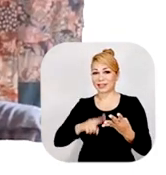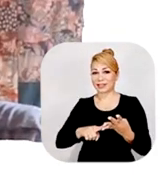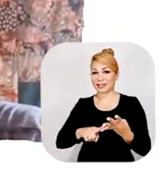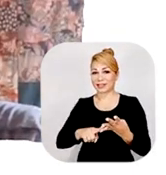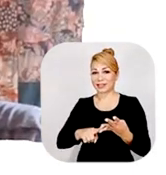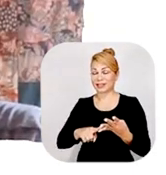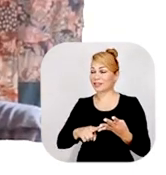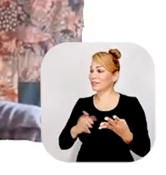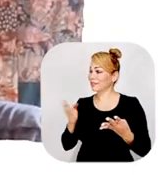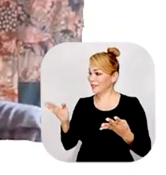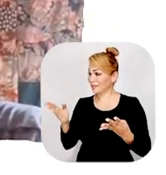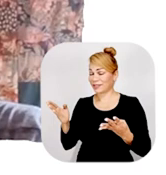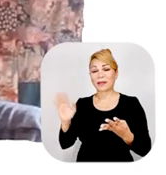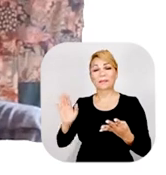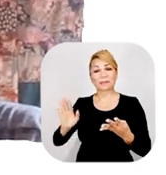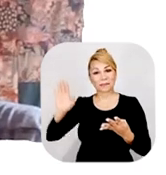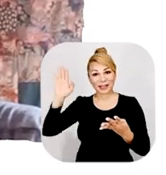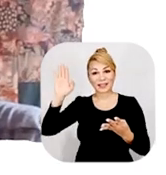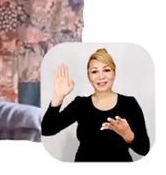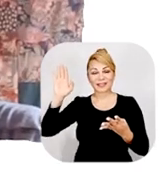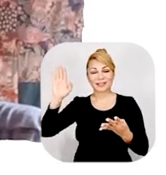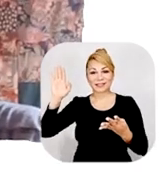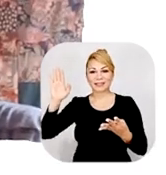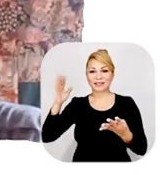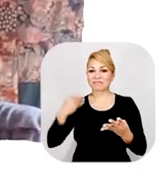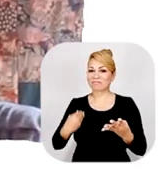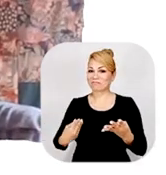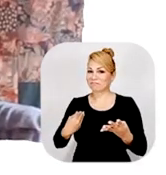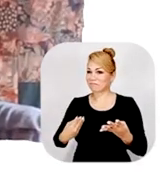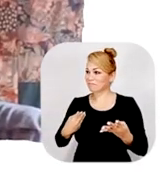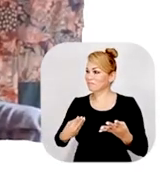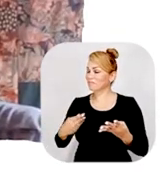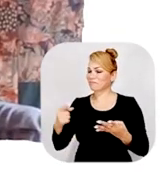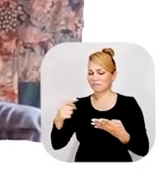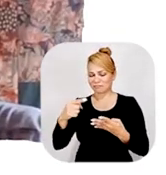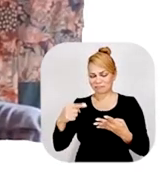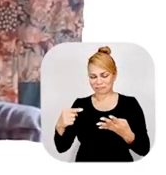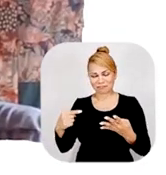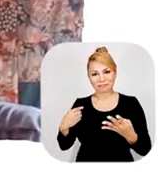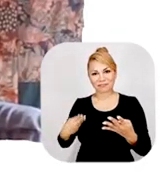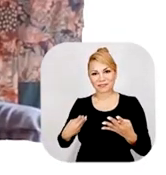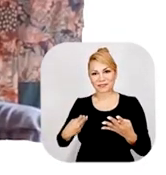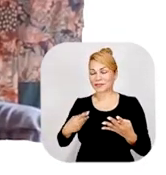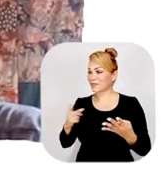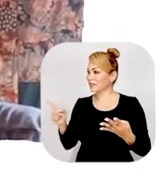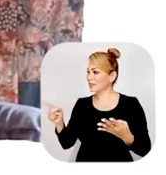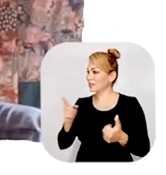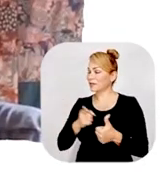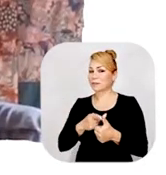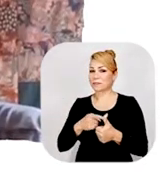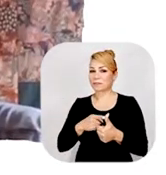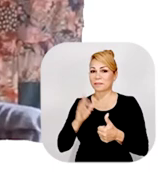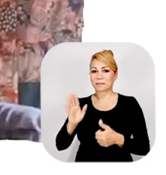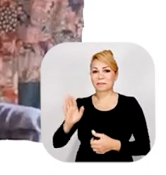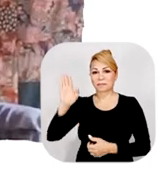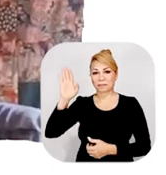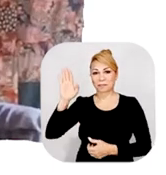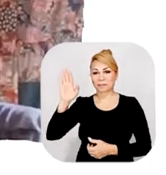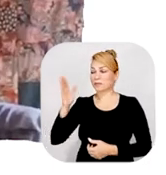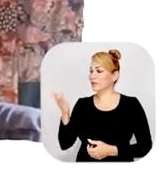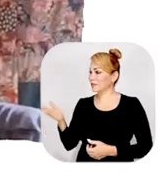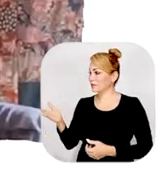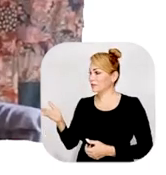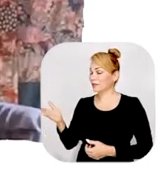Amniapé. Presente. Tapuaba Amniapé. Presente.